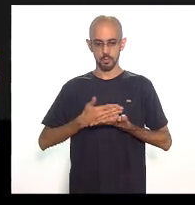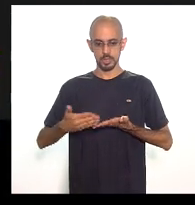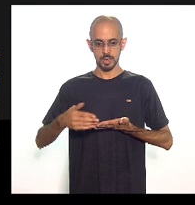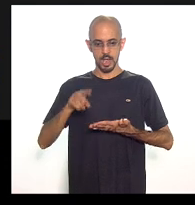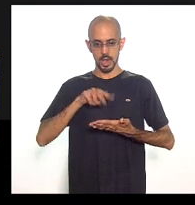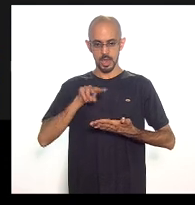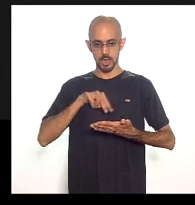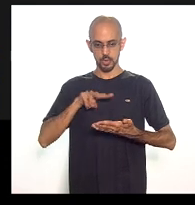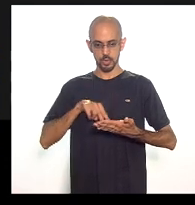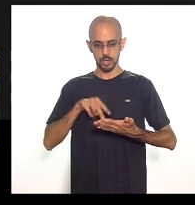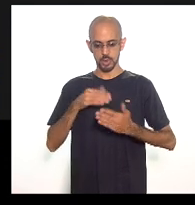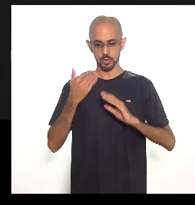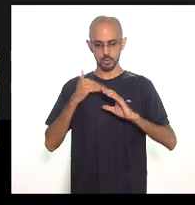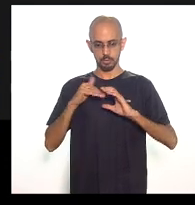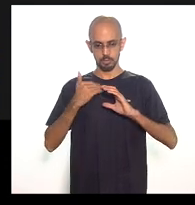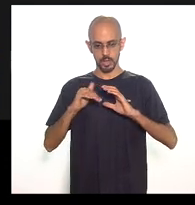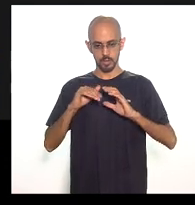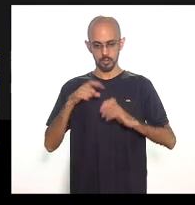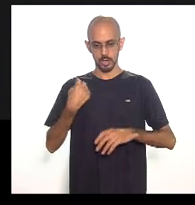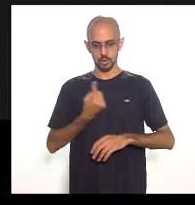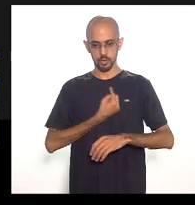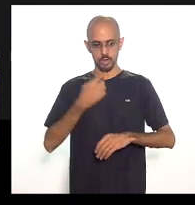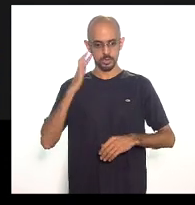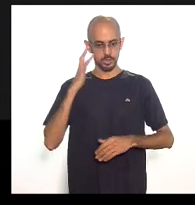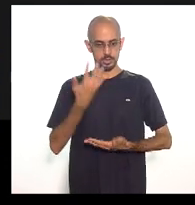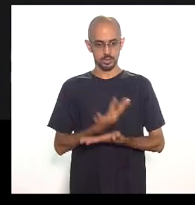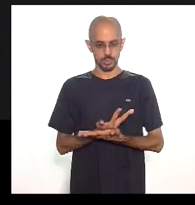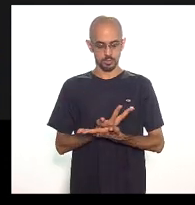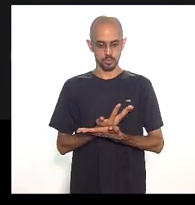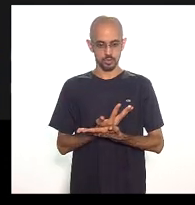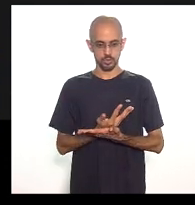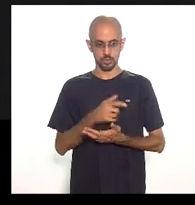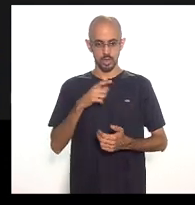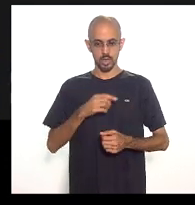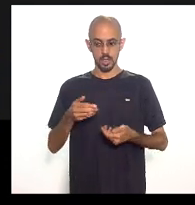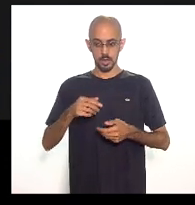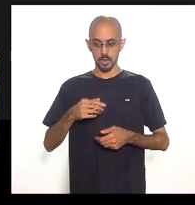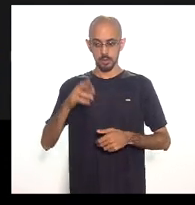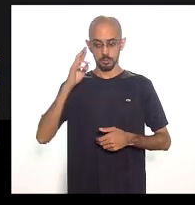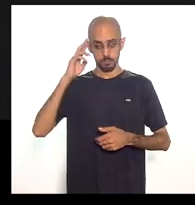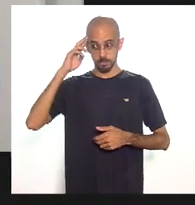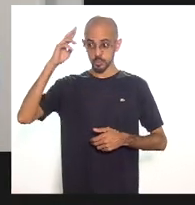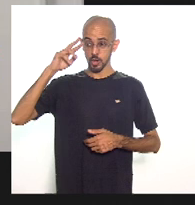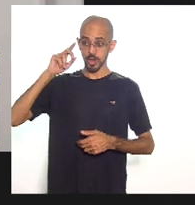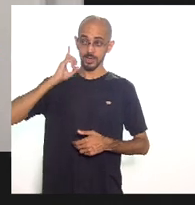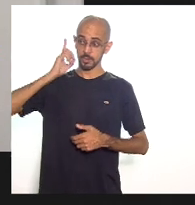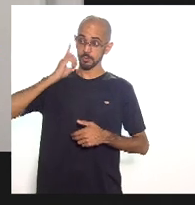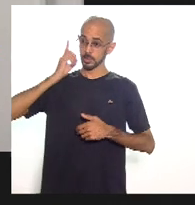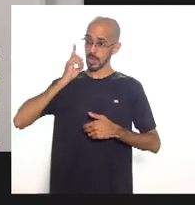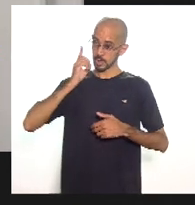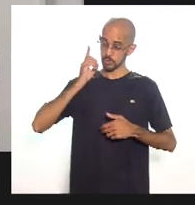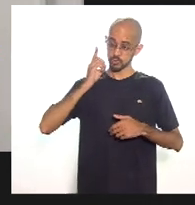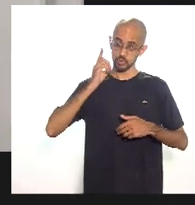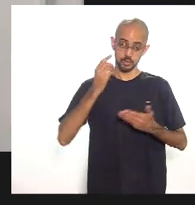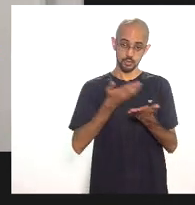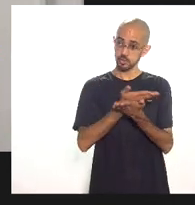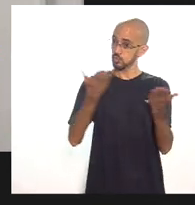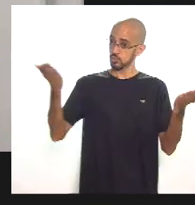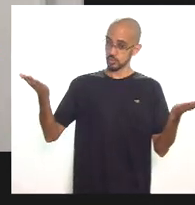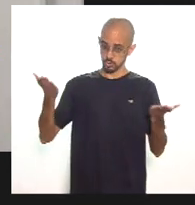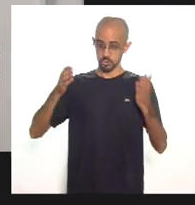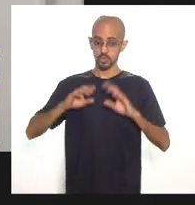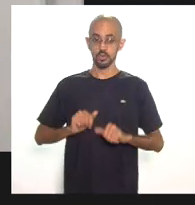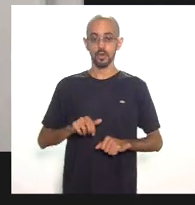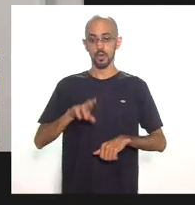para que nós possamos, então, decidir. Prezada deputada Célia Jordão e prezados deputados